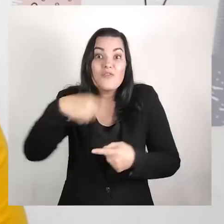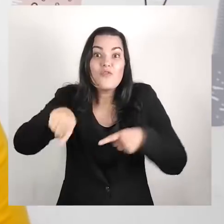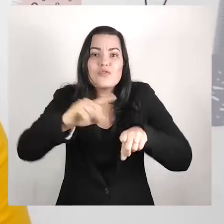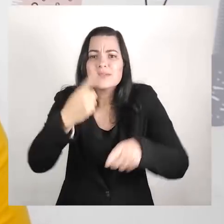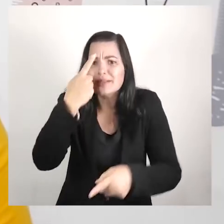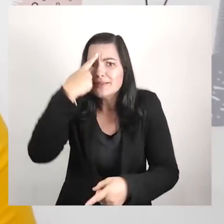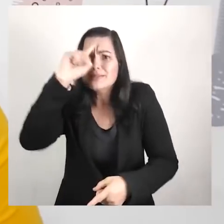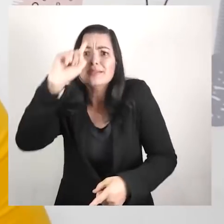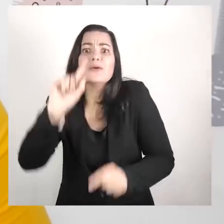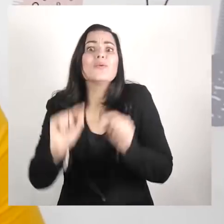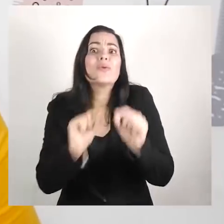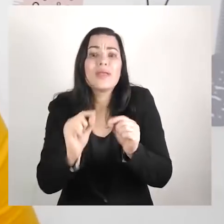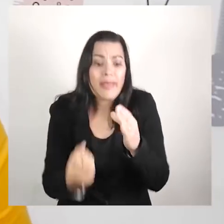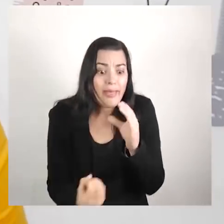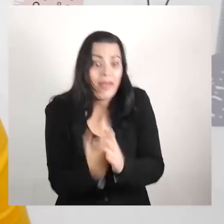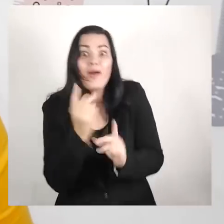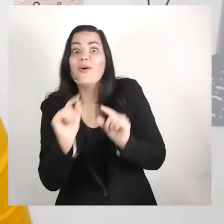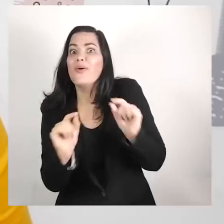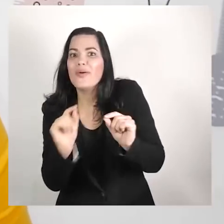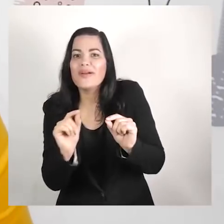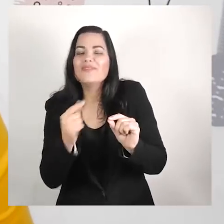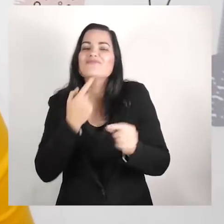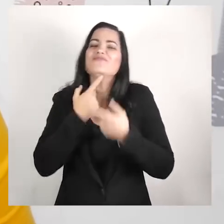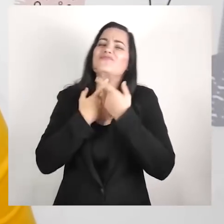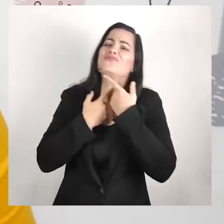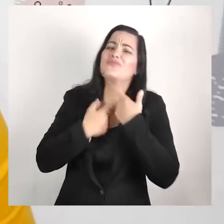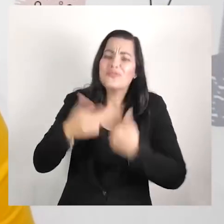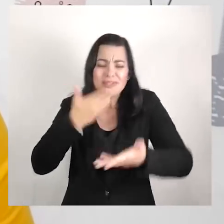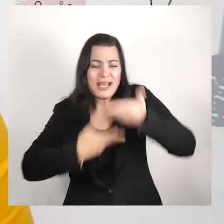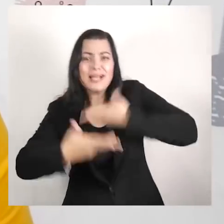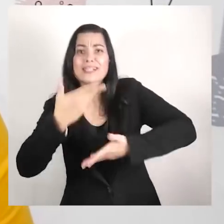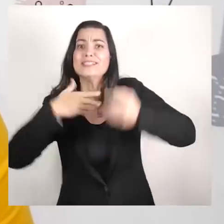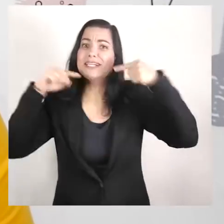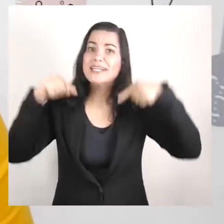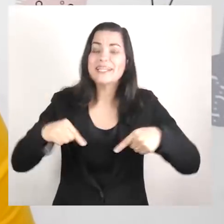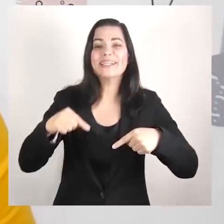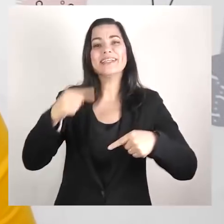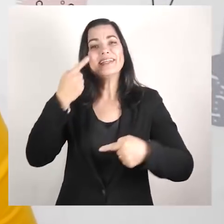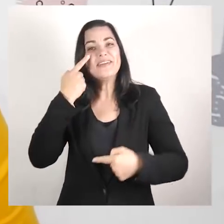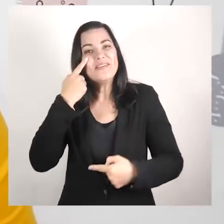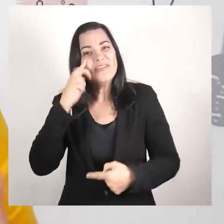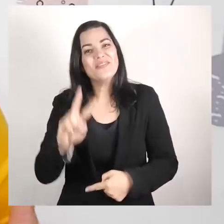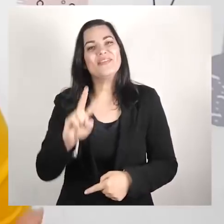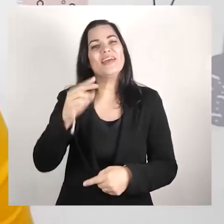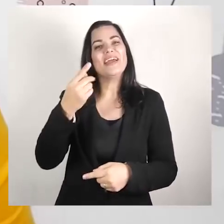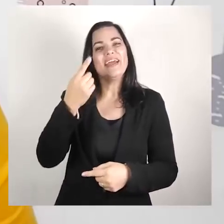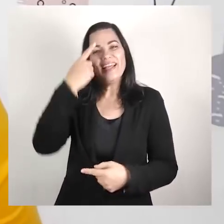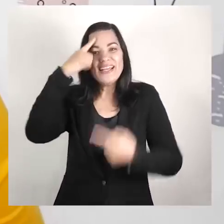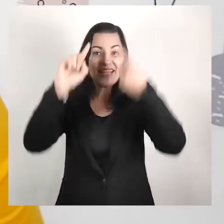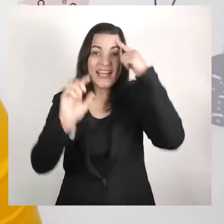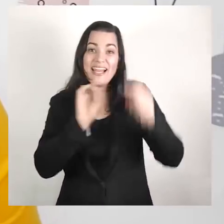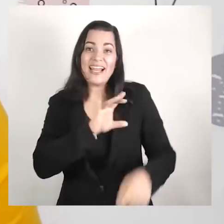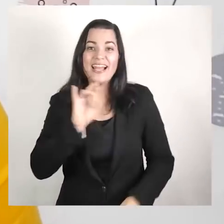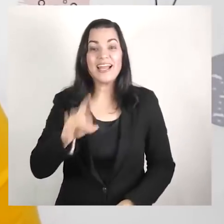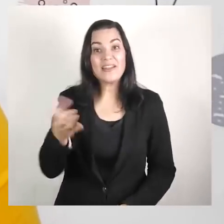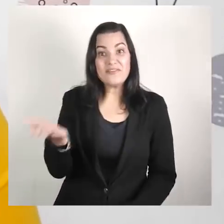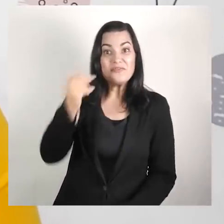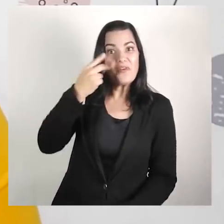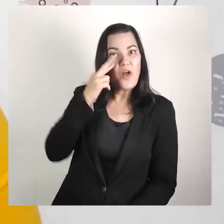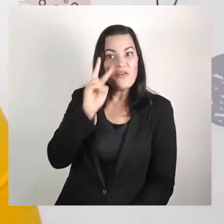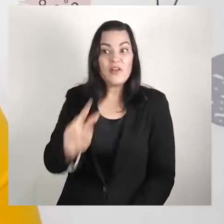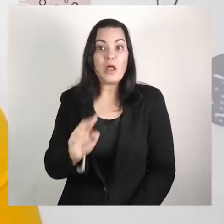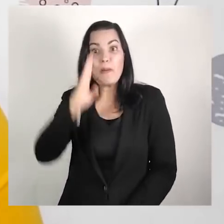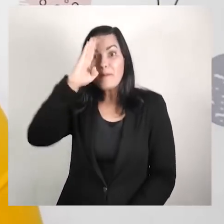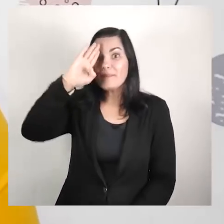iam criar, eu não vi a hora de compartilhar essas ideias com vocês. Então vamos olhar quais foram